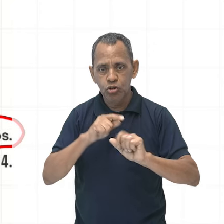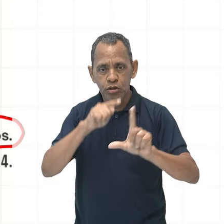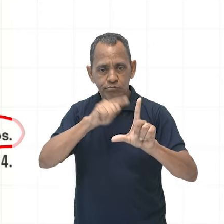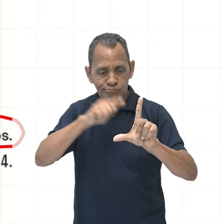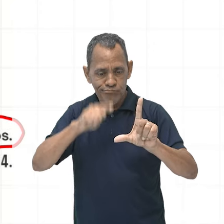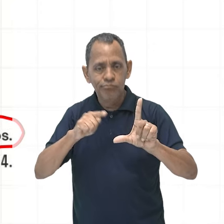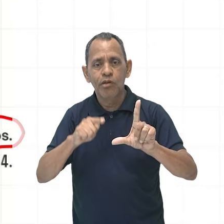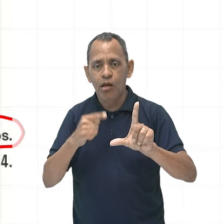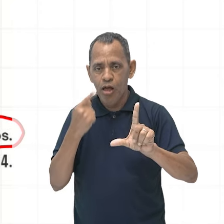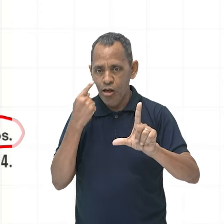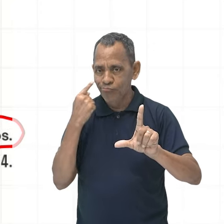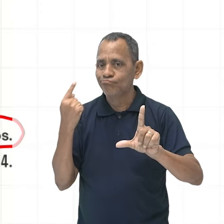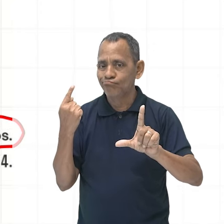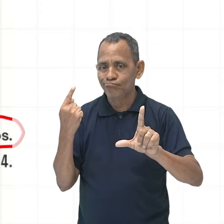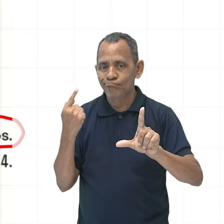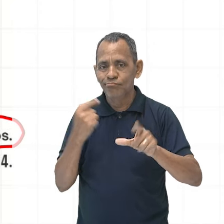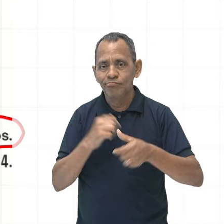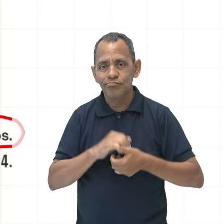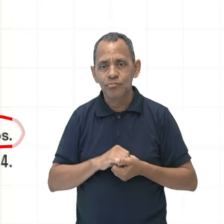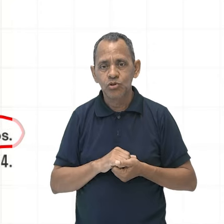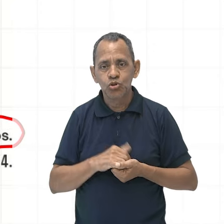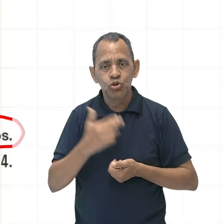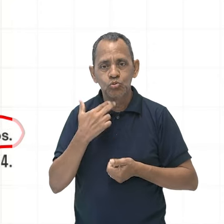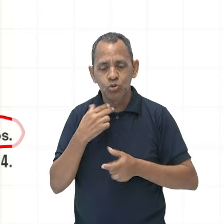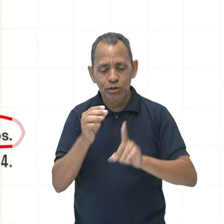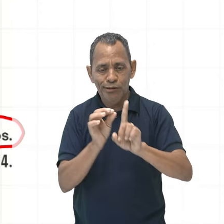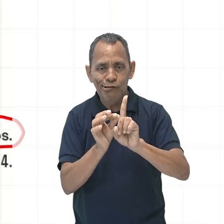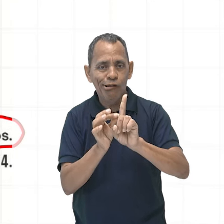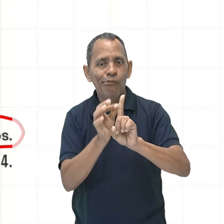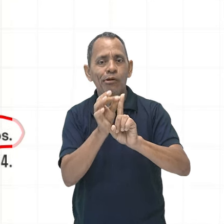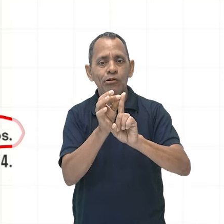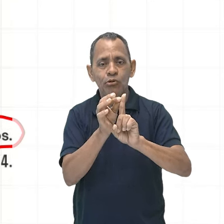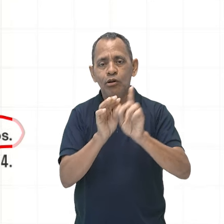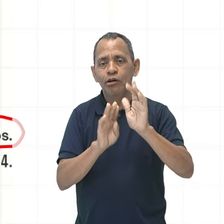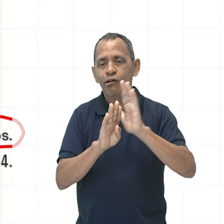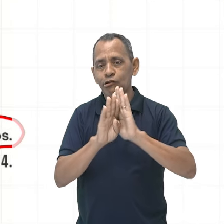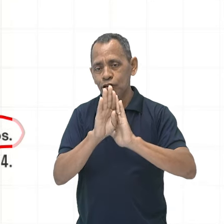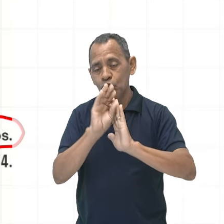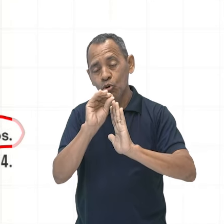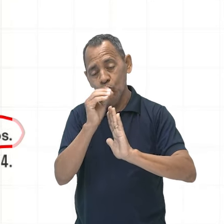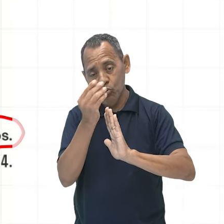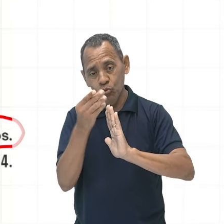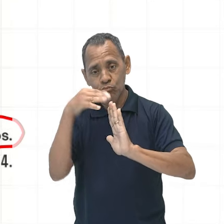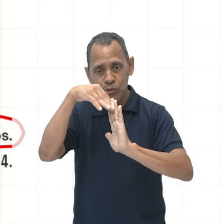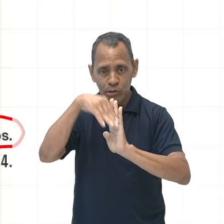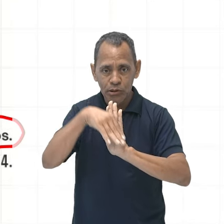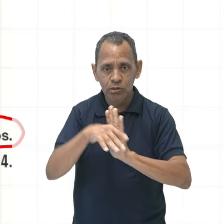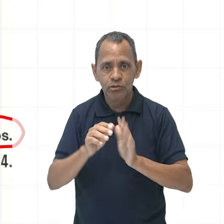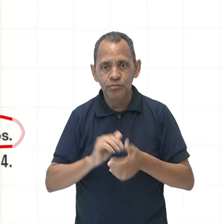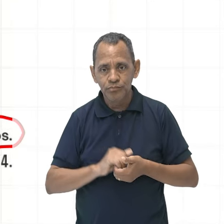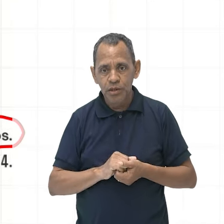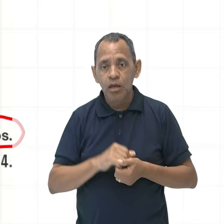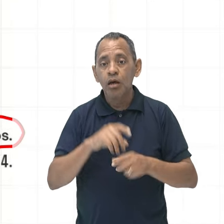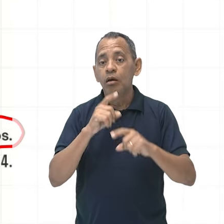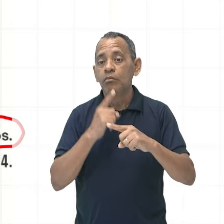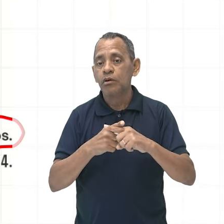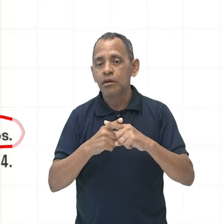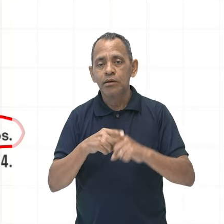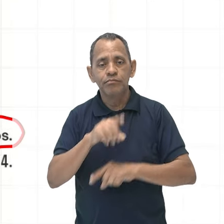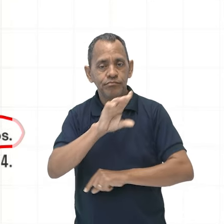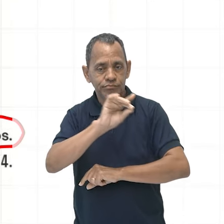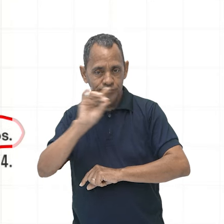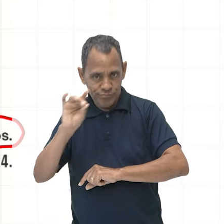mesmo, né? Eu não poderia colocar essas temperaturas em ordem crescente ou decrescente, pois cada bolinha dessa, como